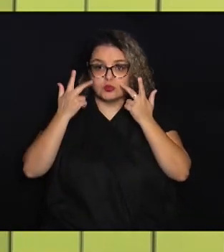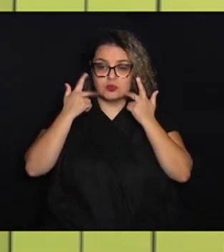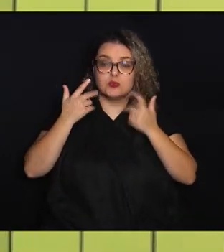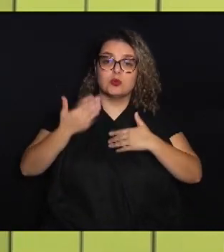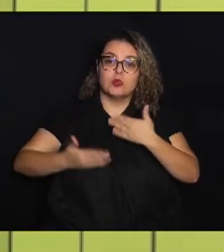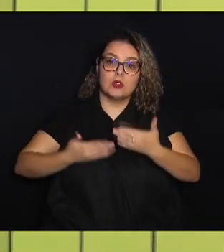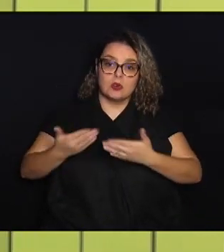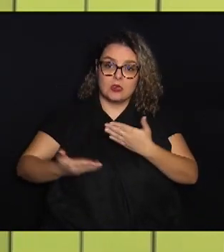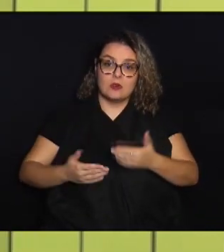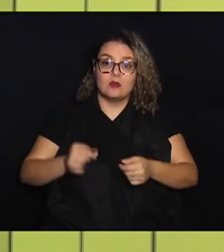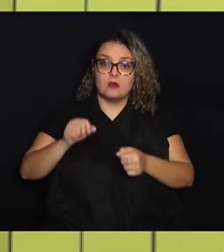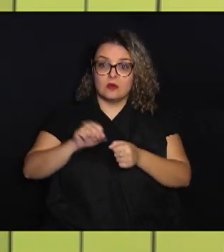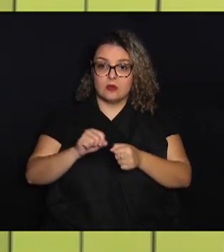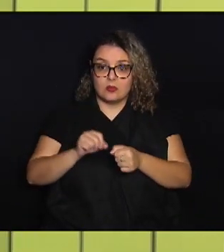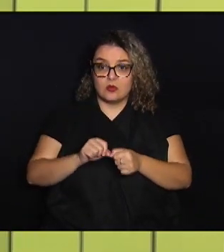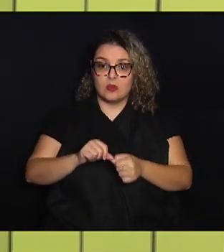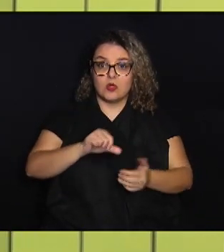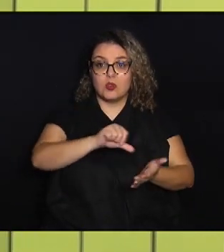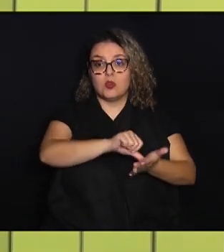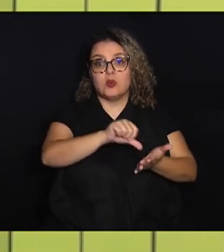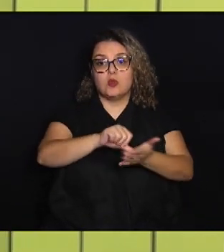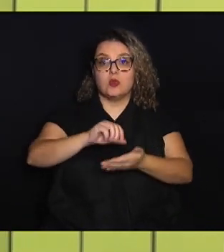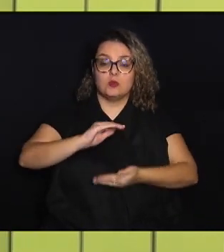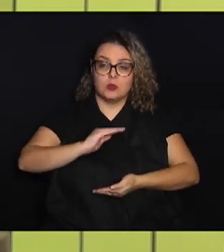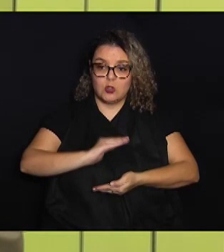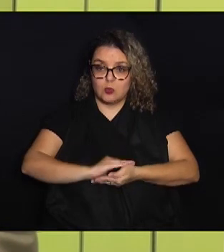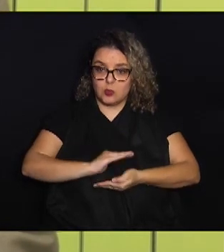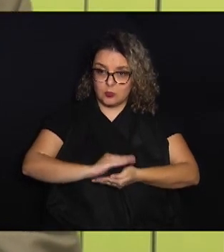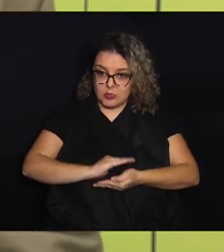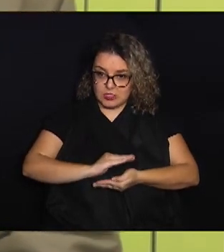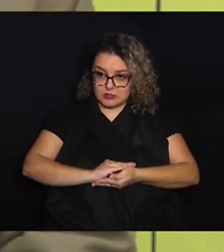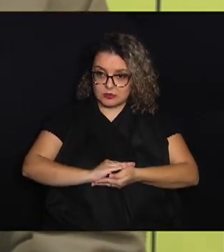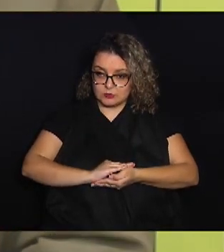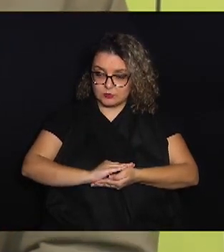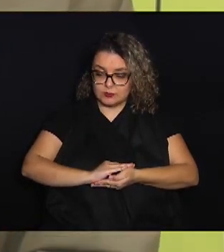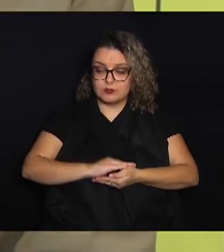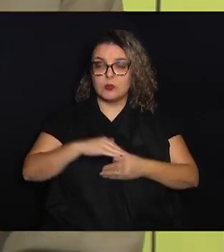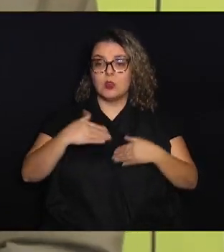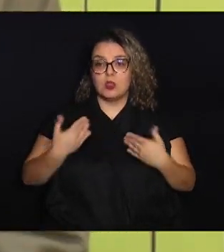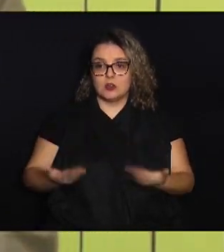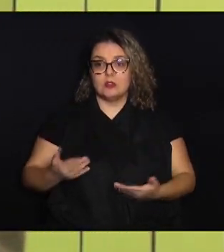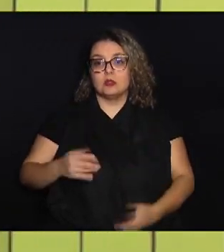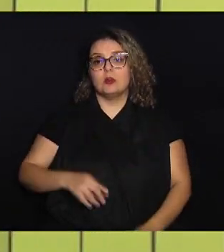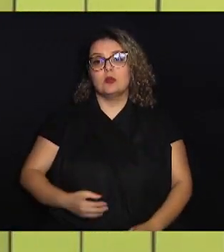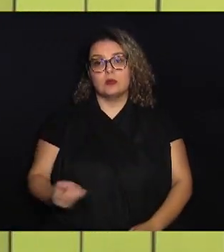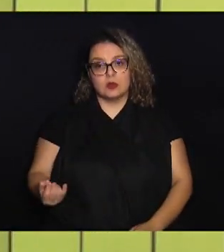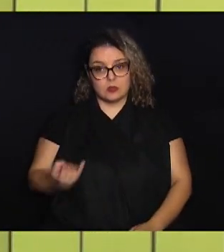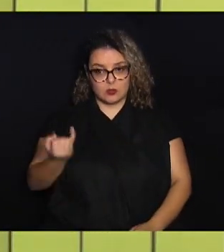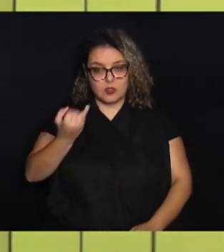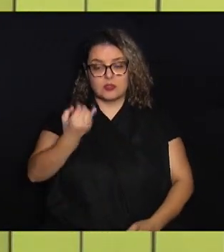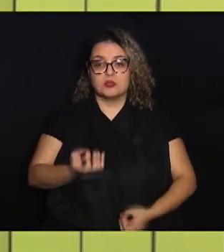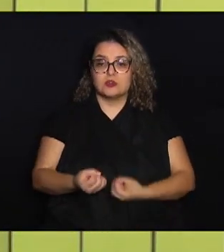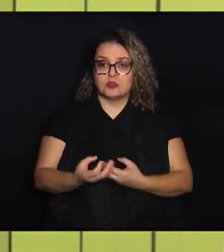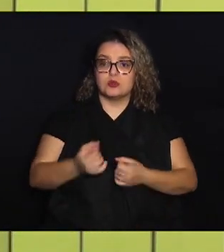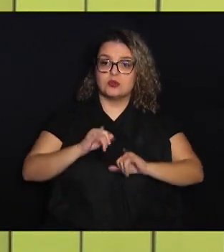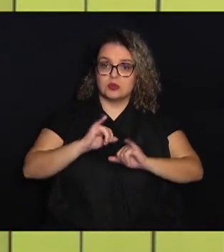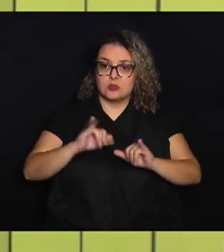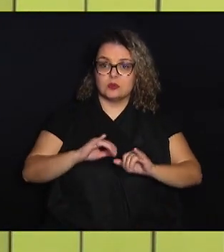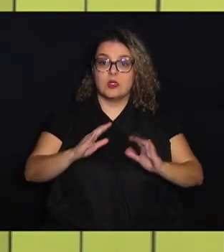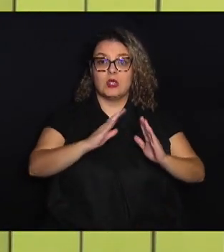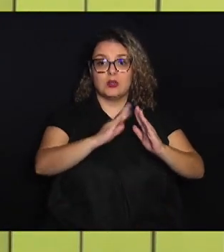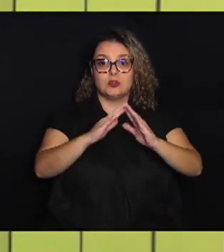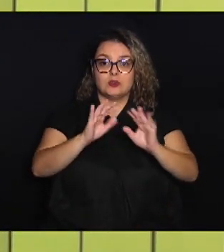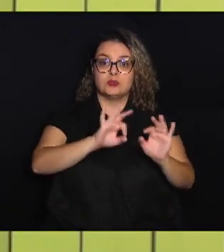serviço será realizado nos postos do Poupa Tempo. Portanto, aí uma informação importante para você que está em